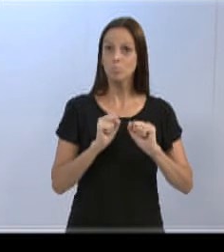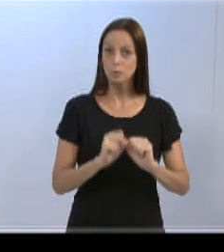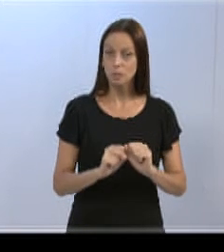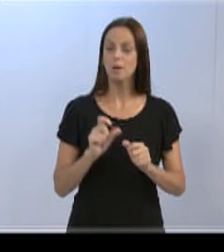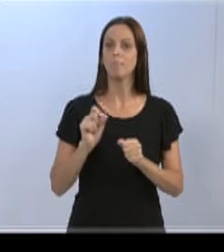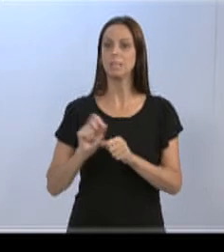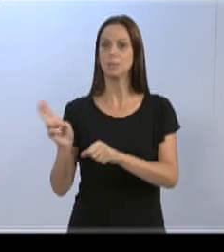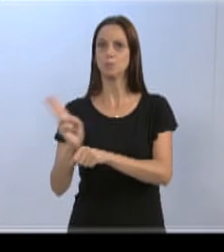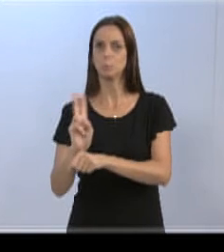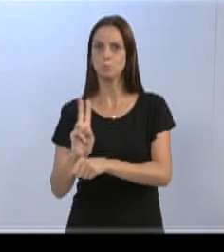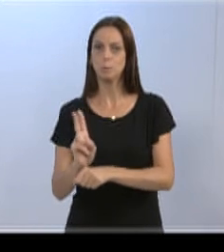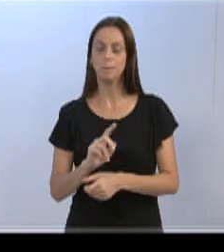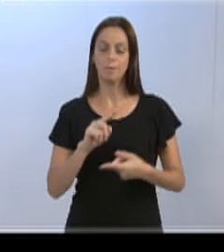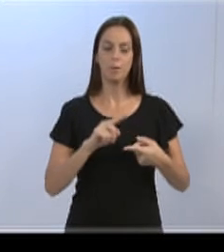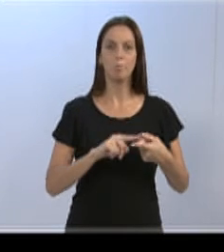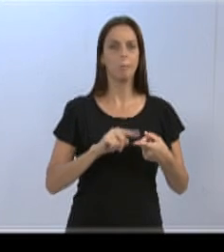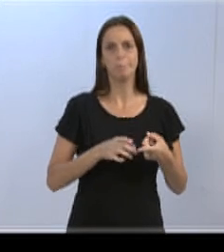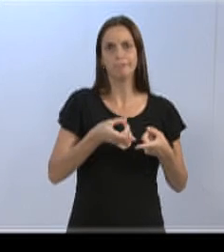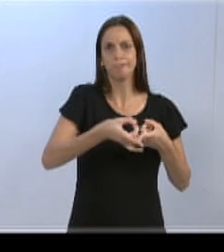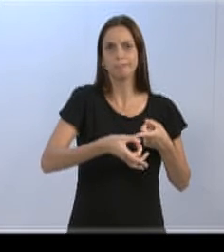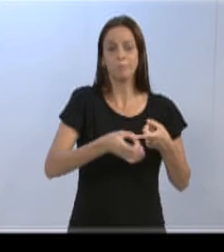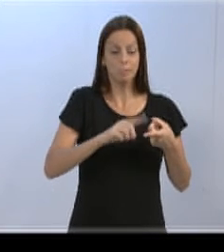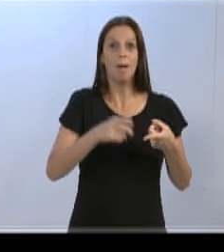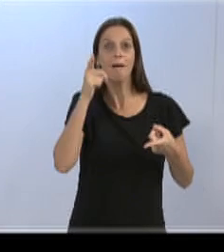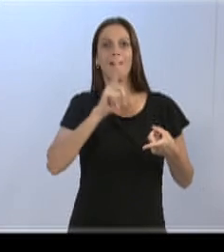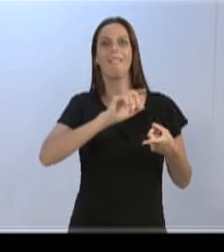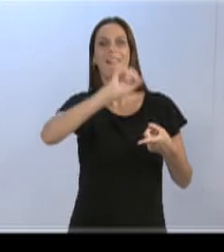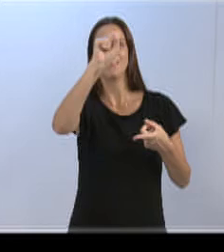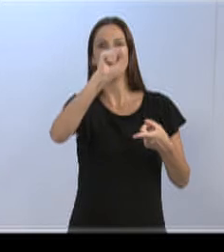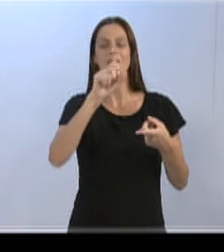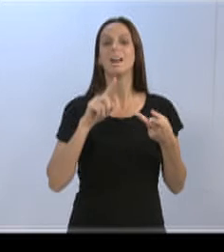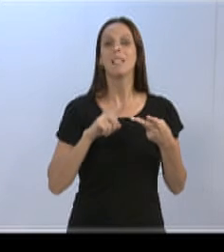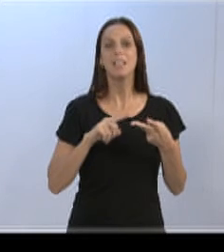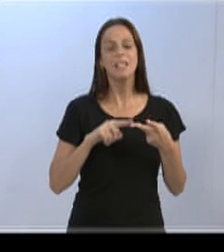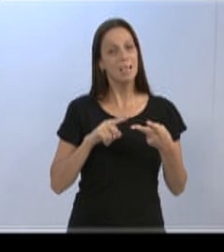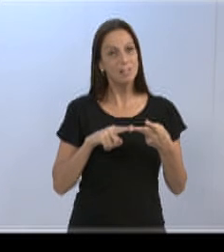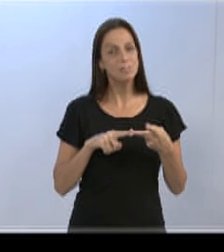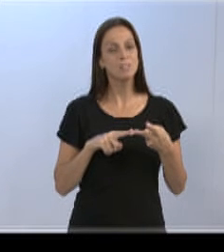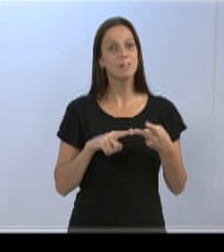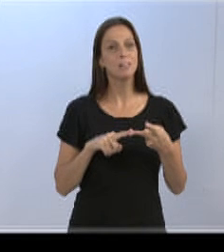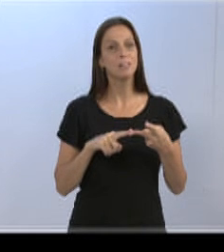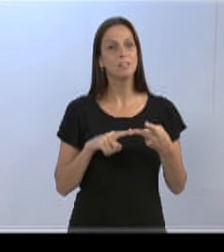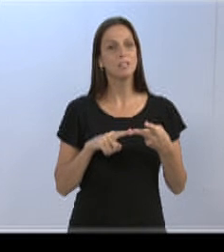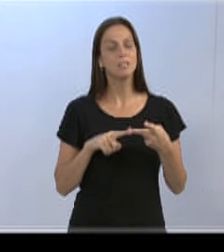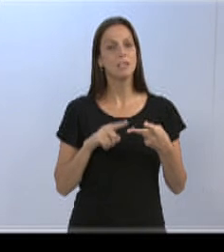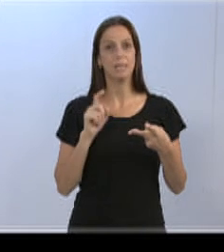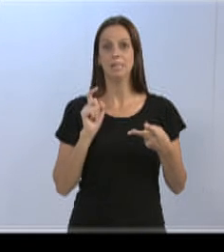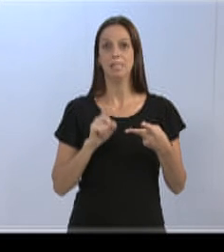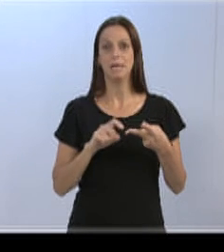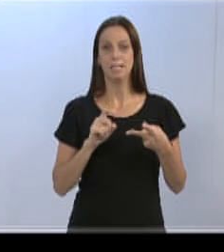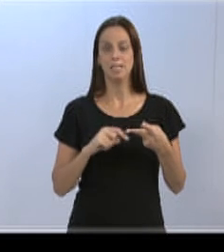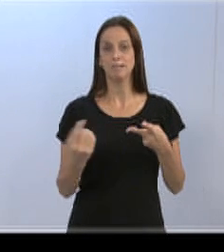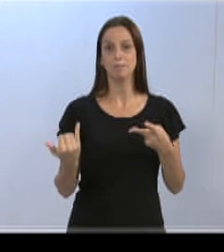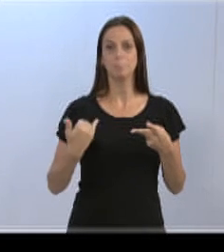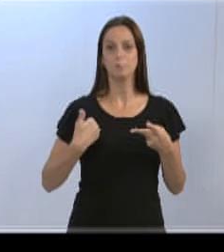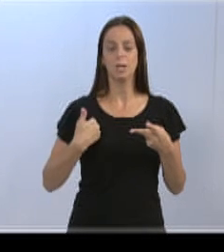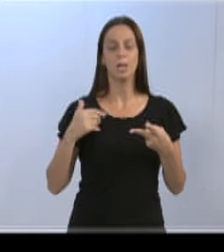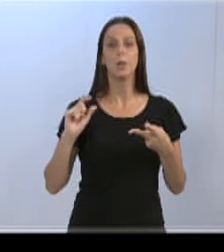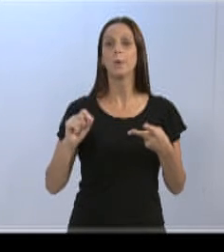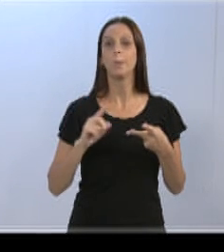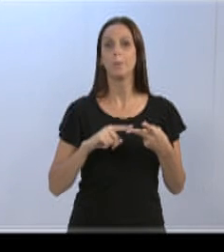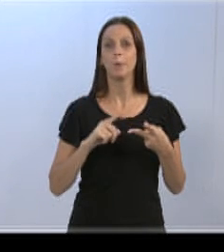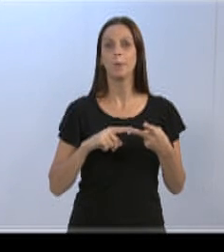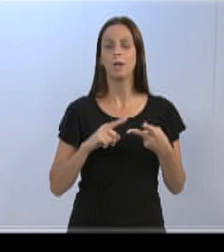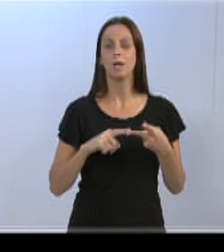serviço. Uma acabou saindo vitoriosa e a outra acabou de entrar, senhores vereadores, a informação que eu acabei de